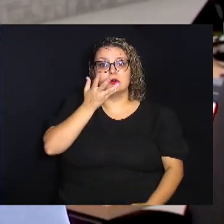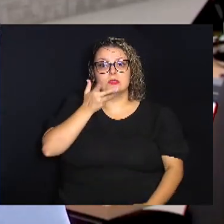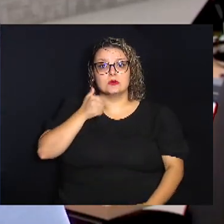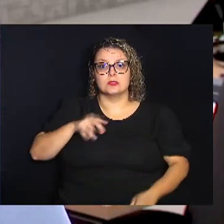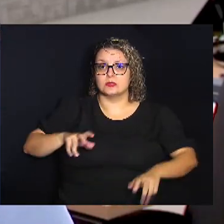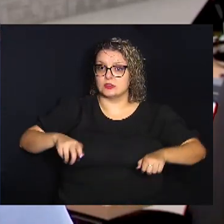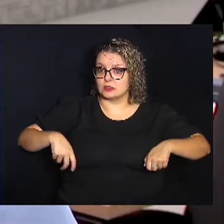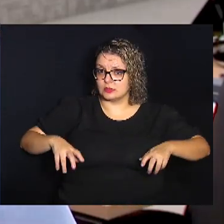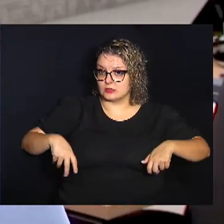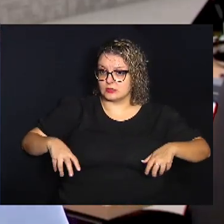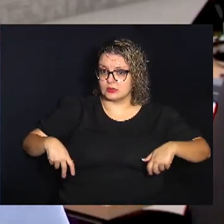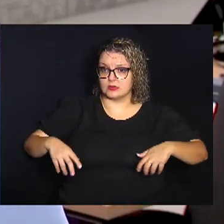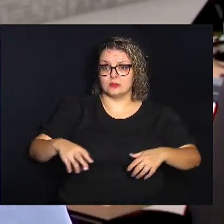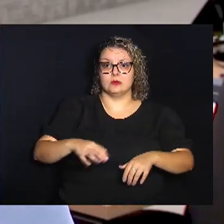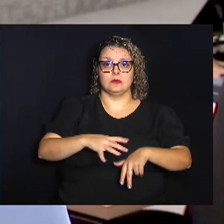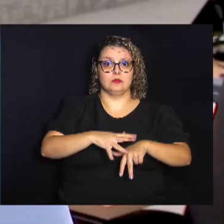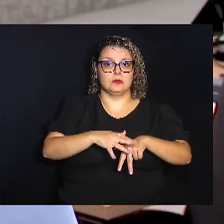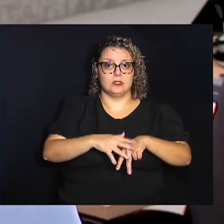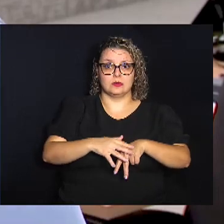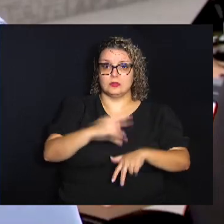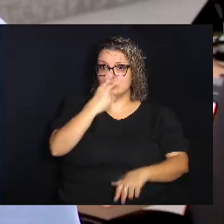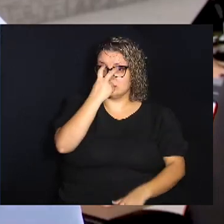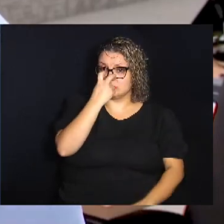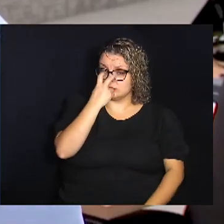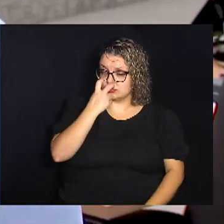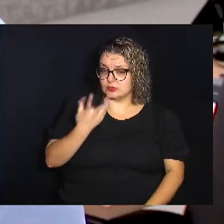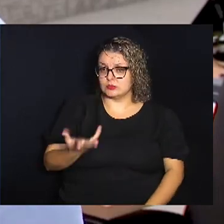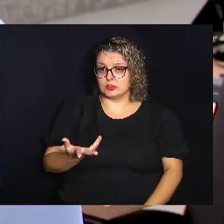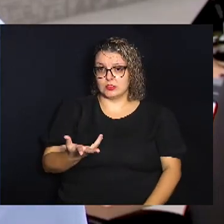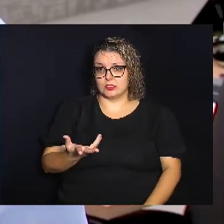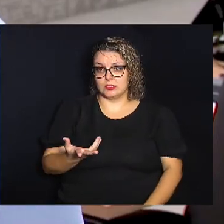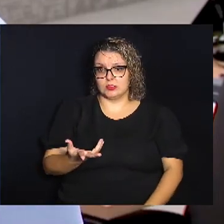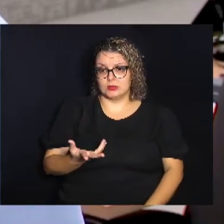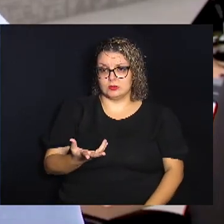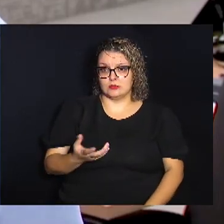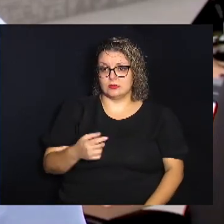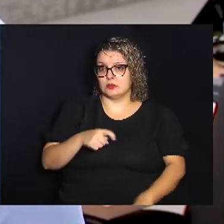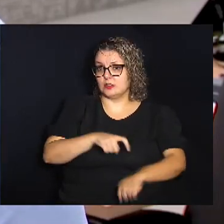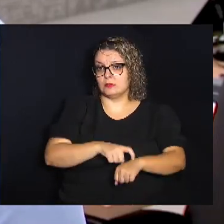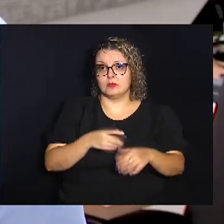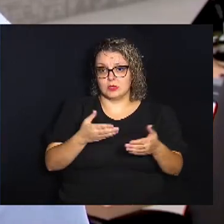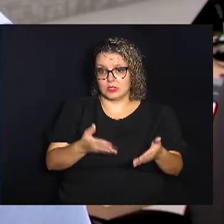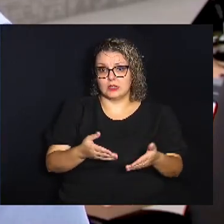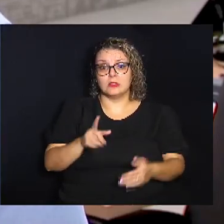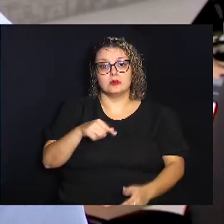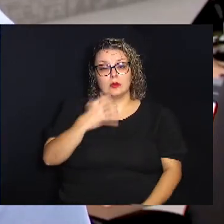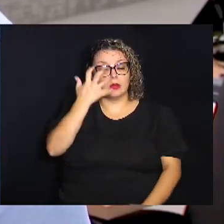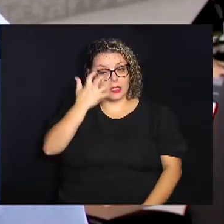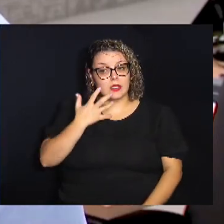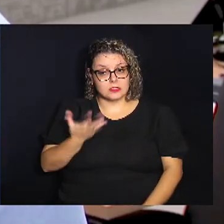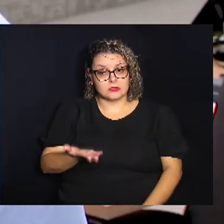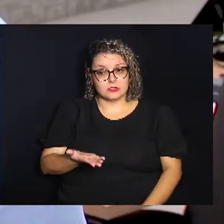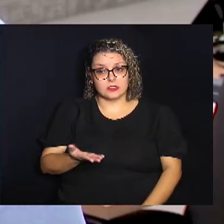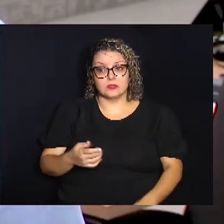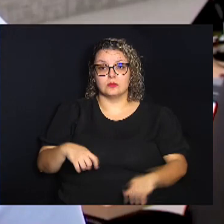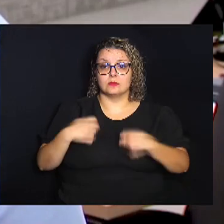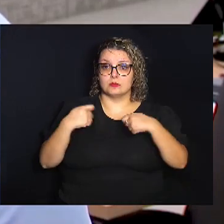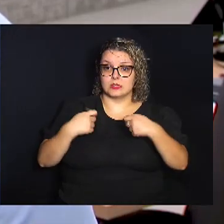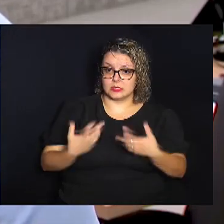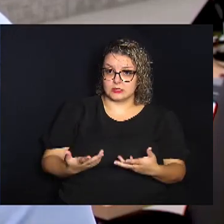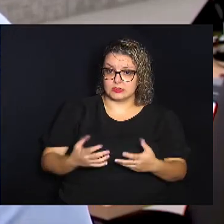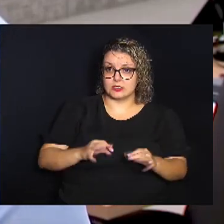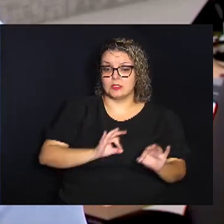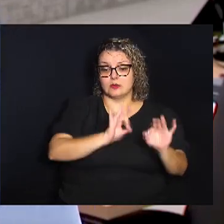paralíticas, pacientes que são cegos e que estão nessa situação. Então é muito sério. O que precisa é ter um